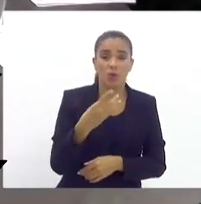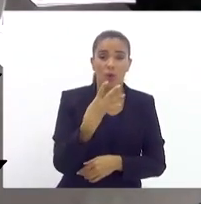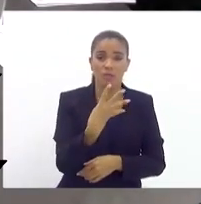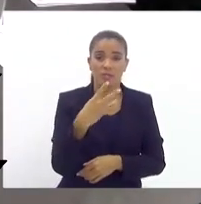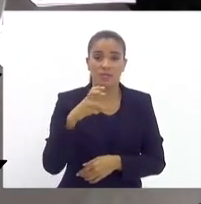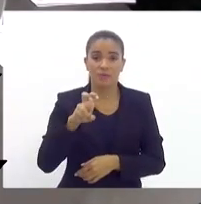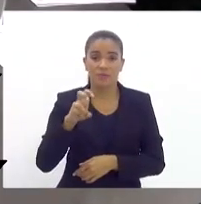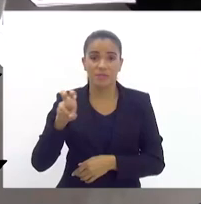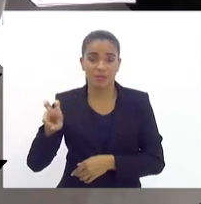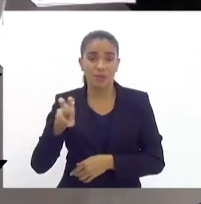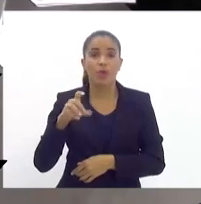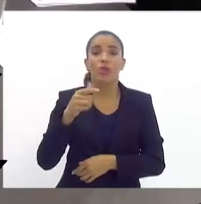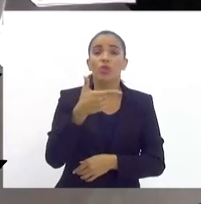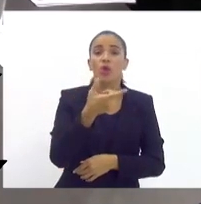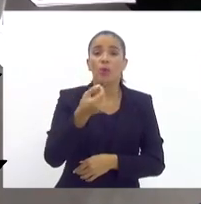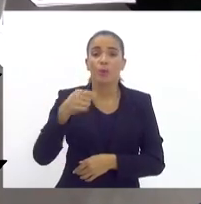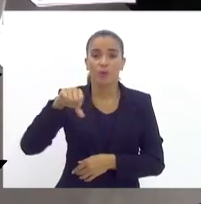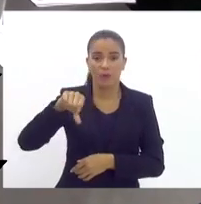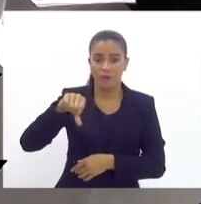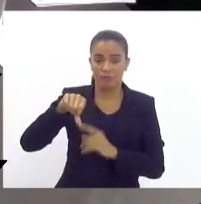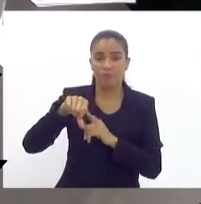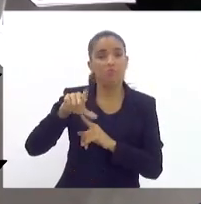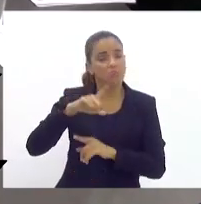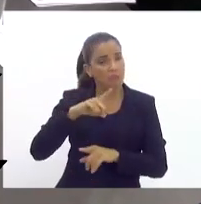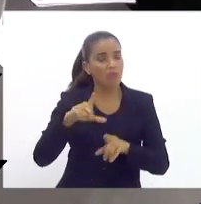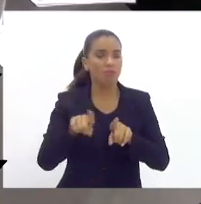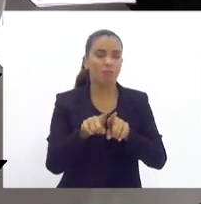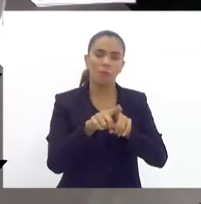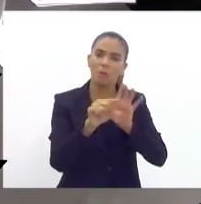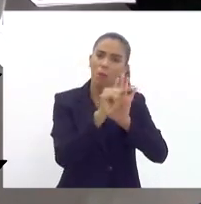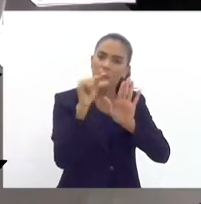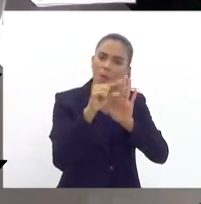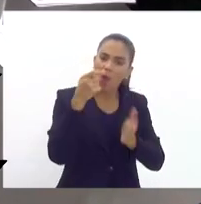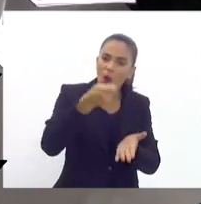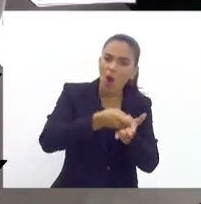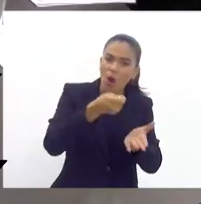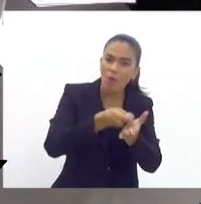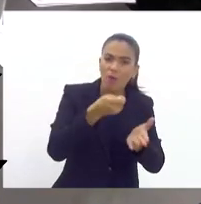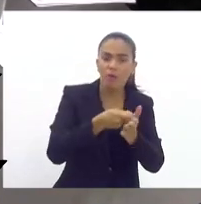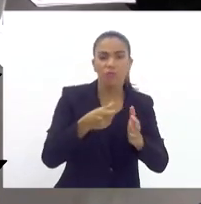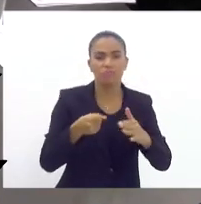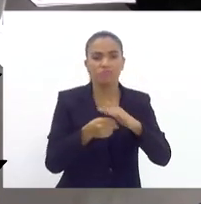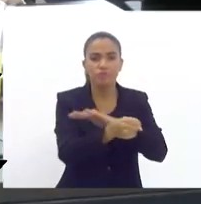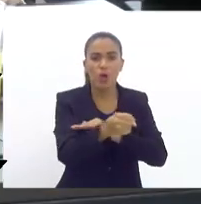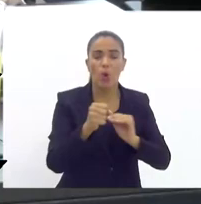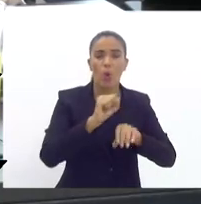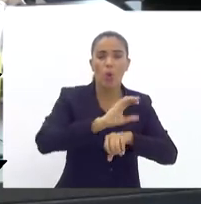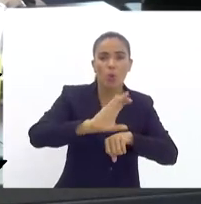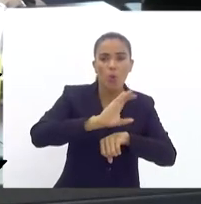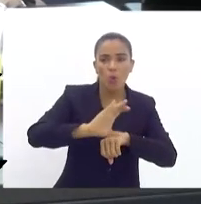2455 de 2009, que dispõe também sobre a obrigatoriedade de implantação de cursos.